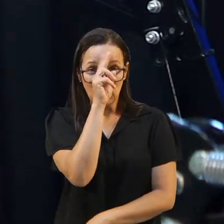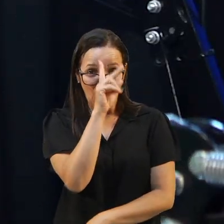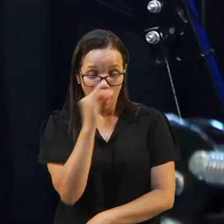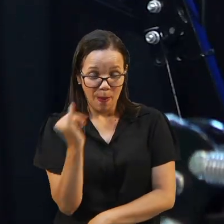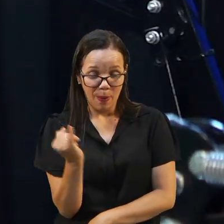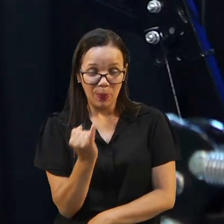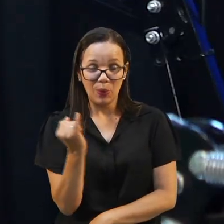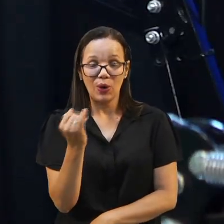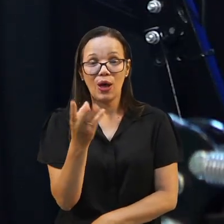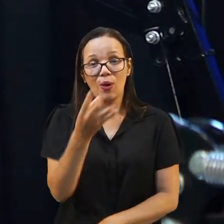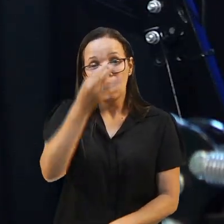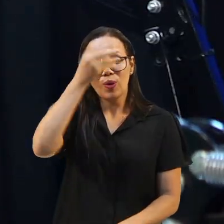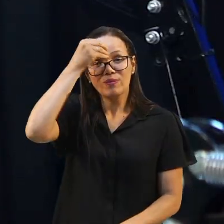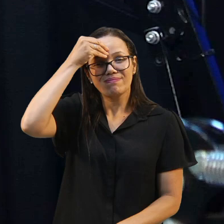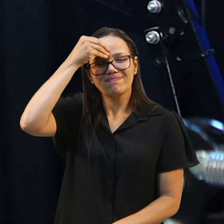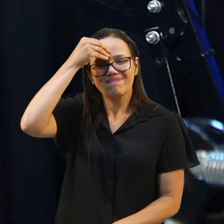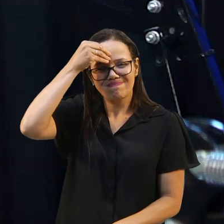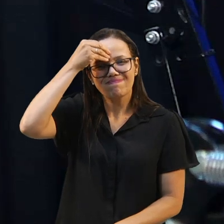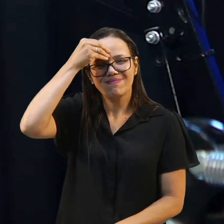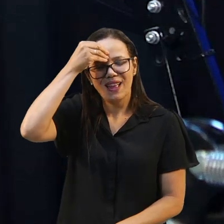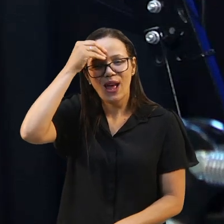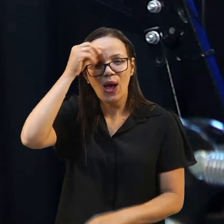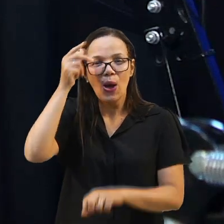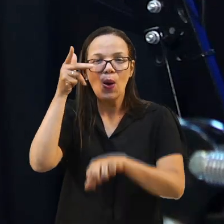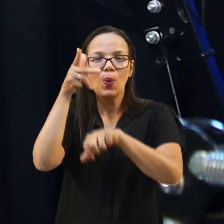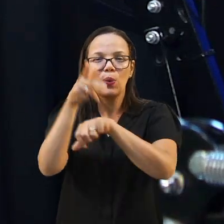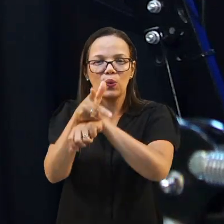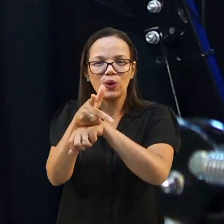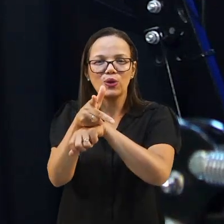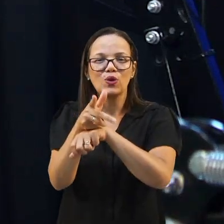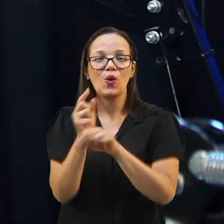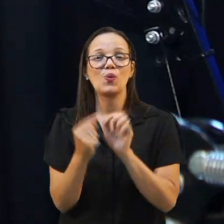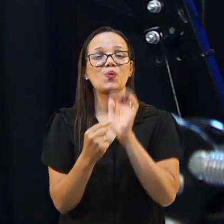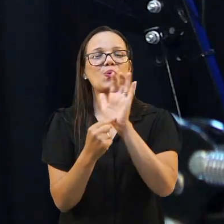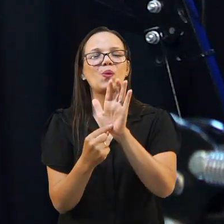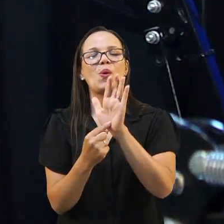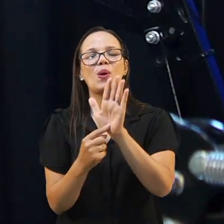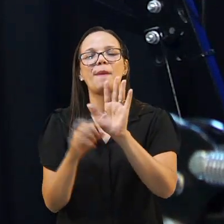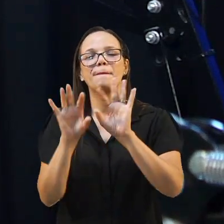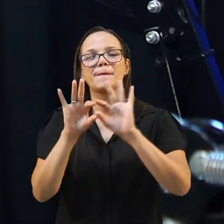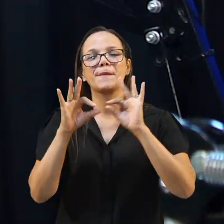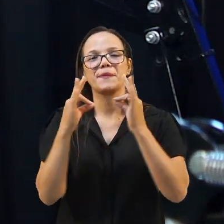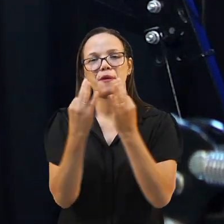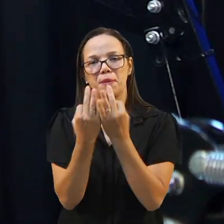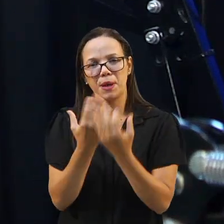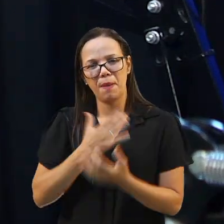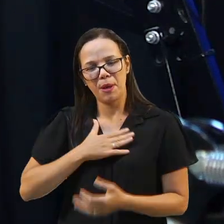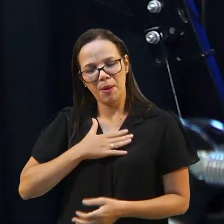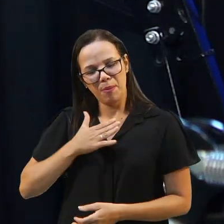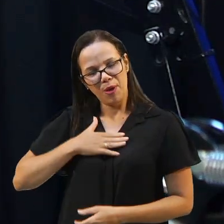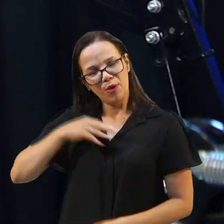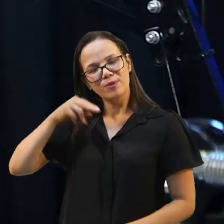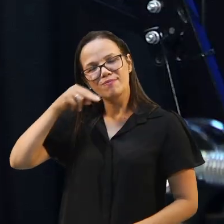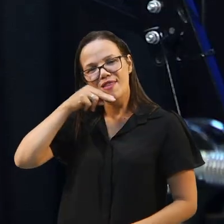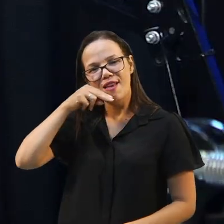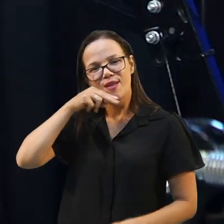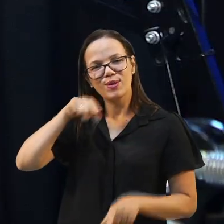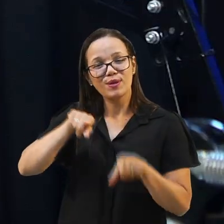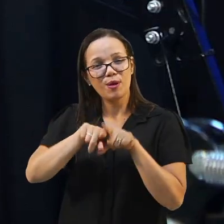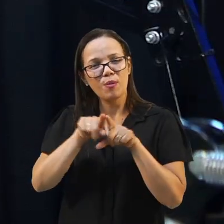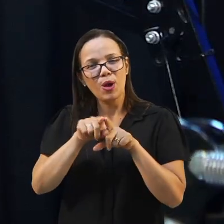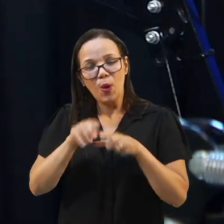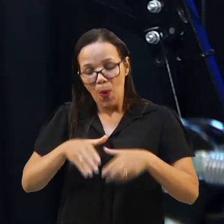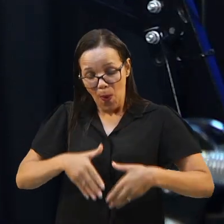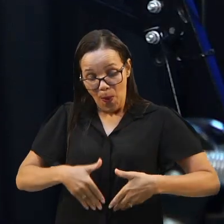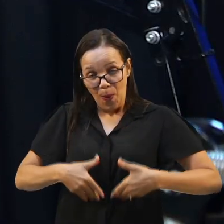Vou guardar esse vídeo, vou mostrar para a minha família, para os meus netos, com muito orgulho,